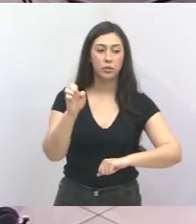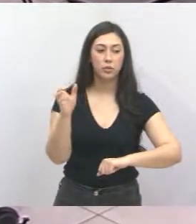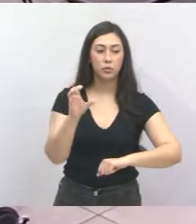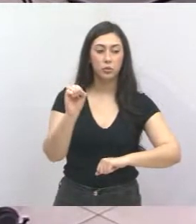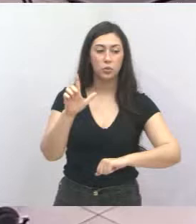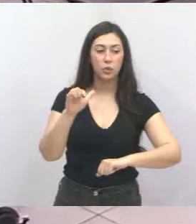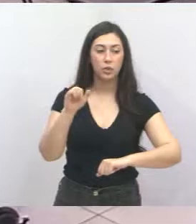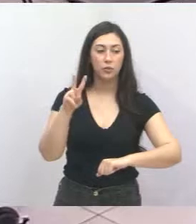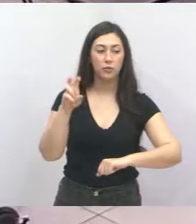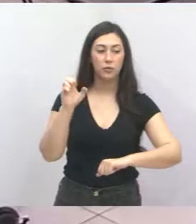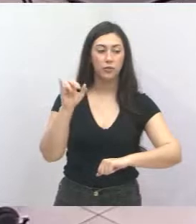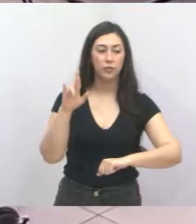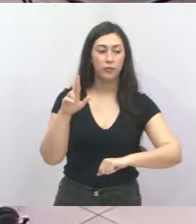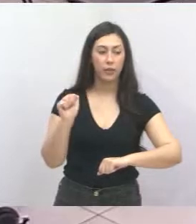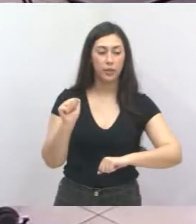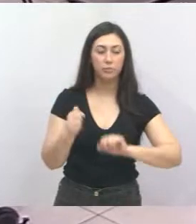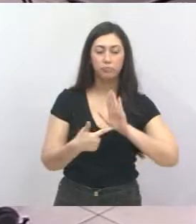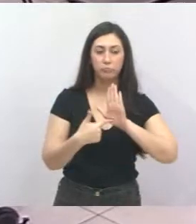projeto.